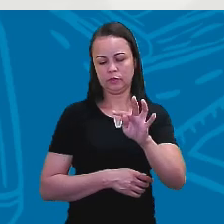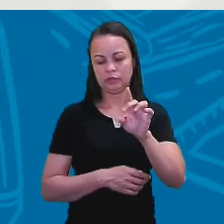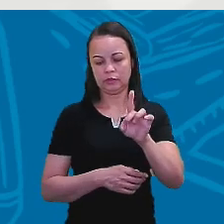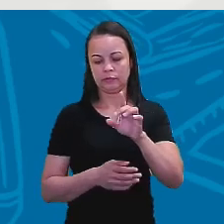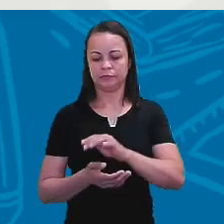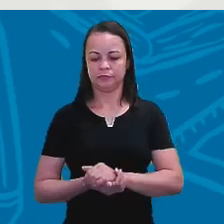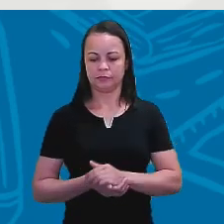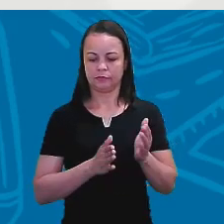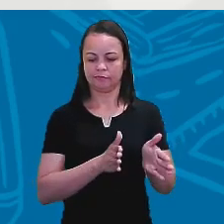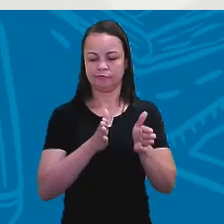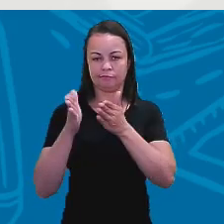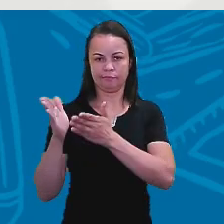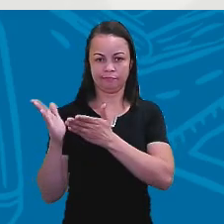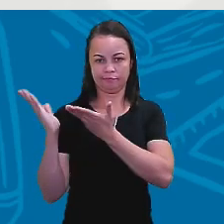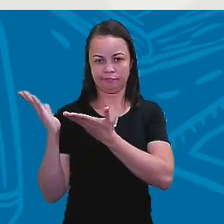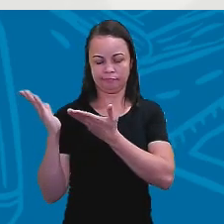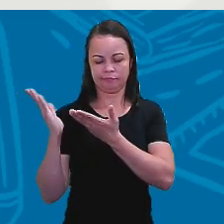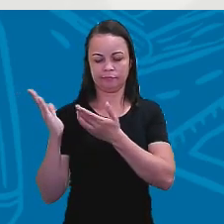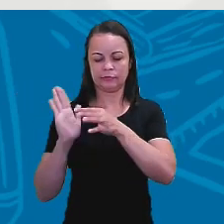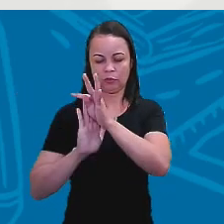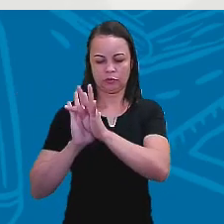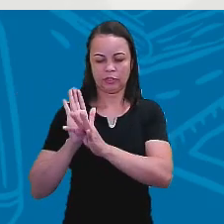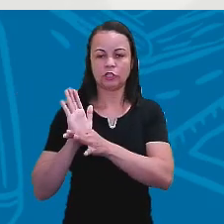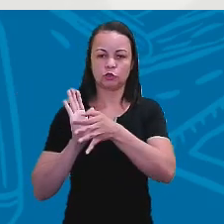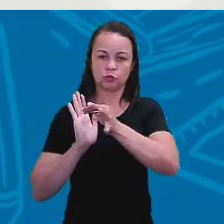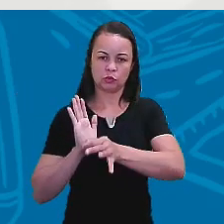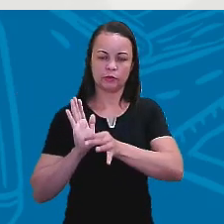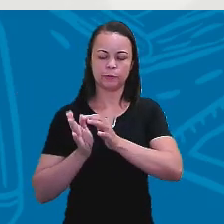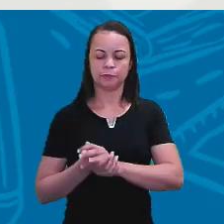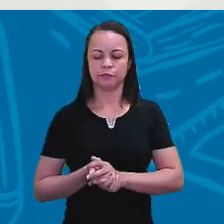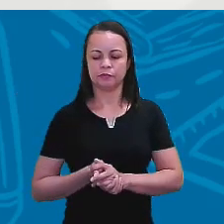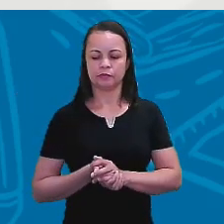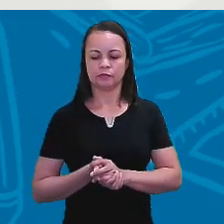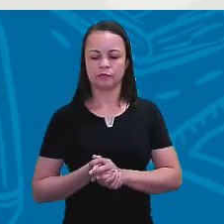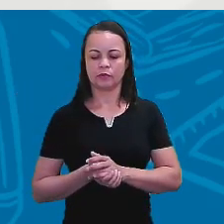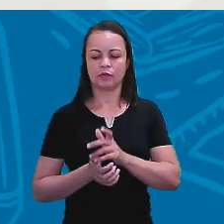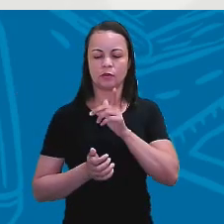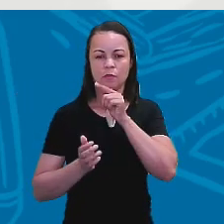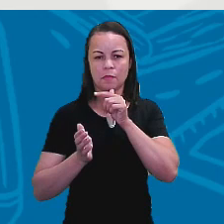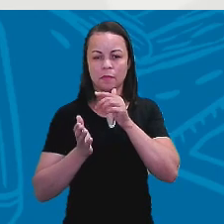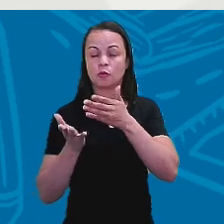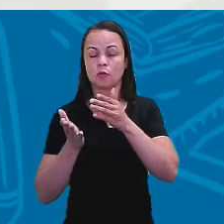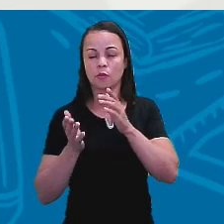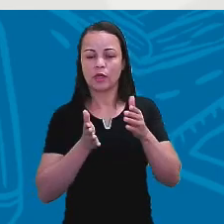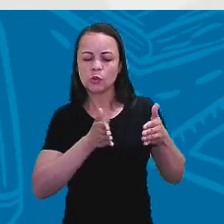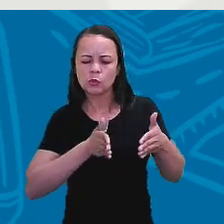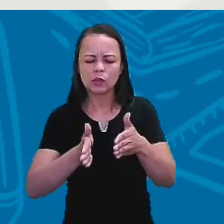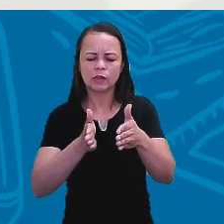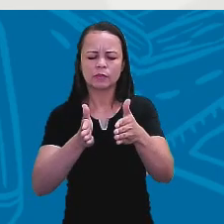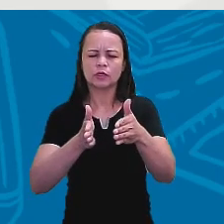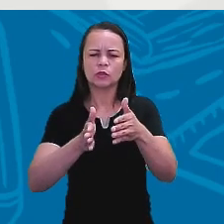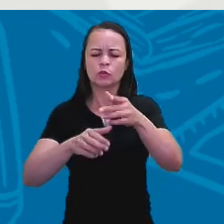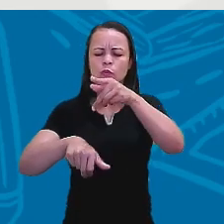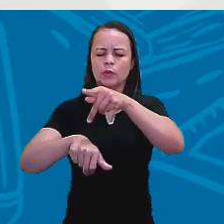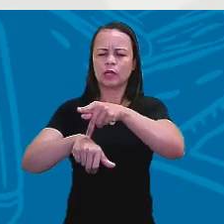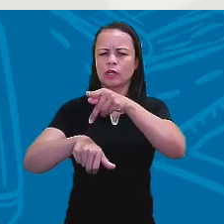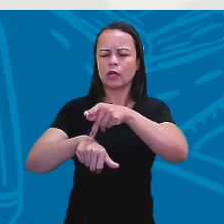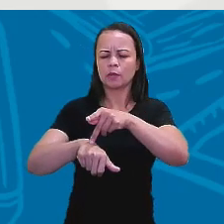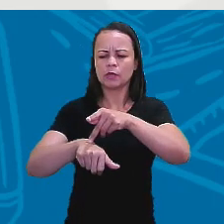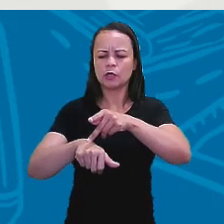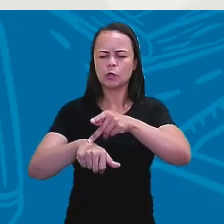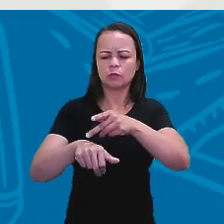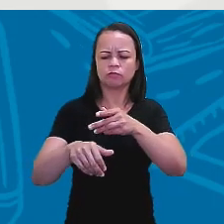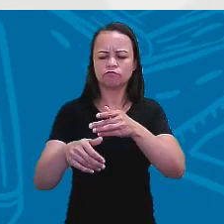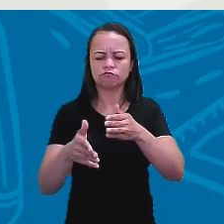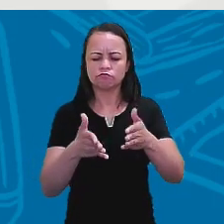Então, ó, no meio do caminho. No meio do caminho tinha uma pedra. Tinha uma pedra no meio do